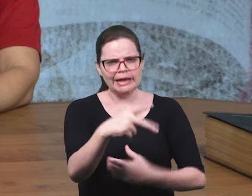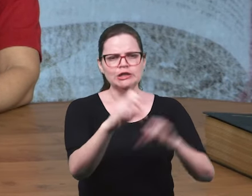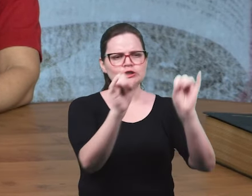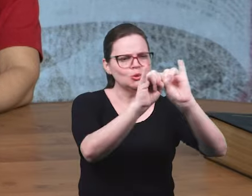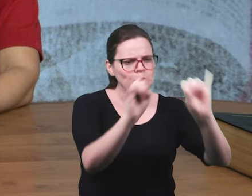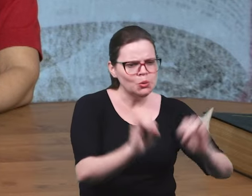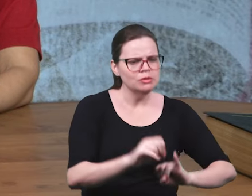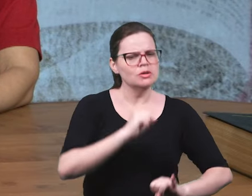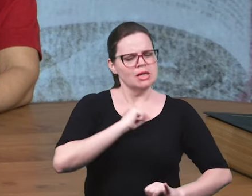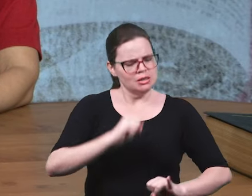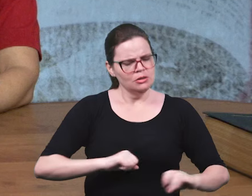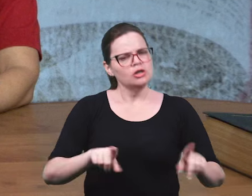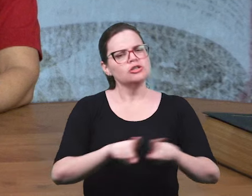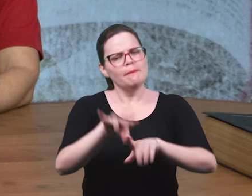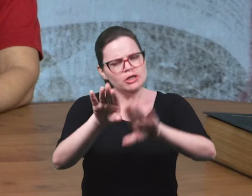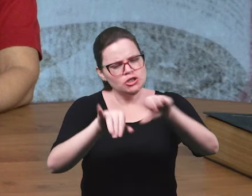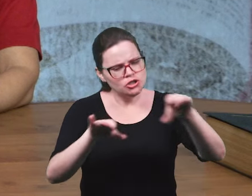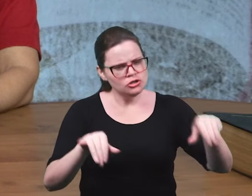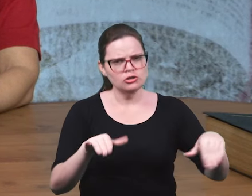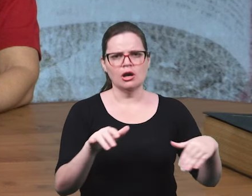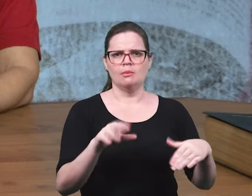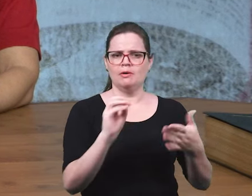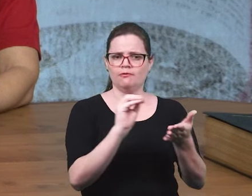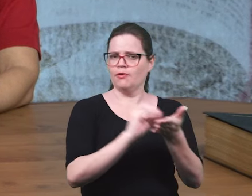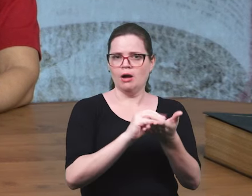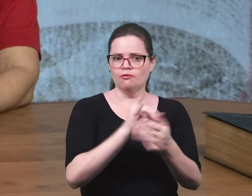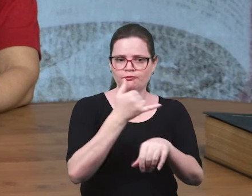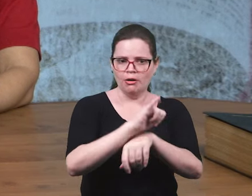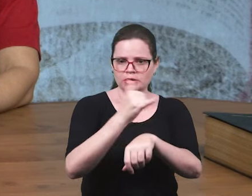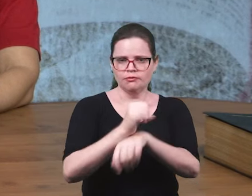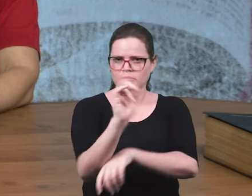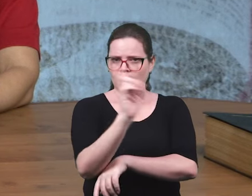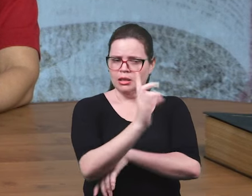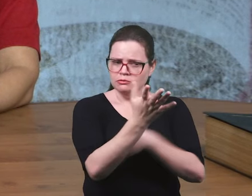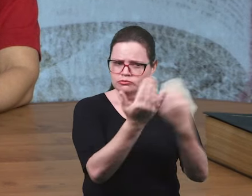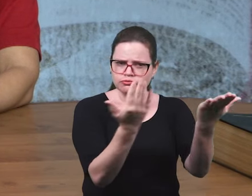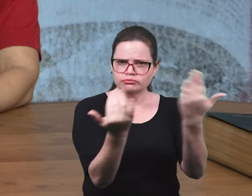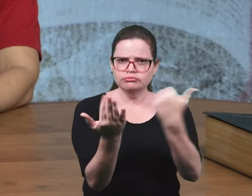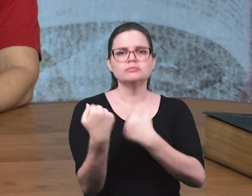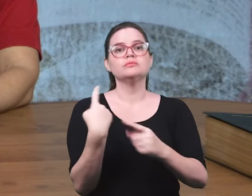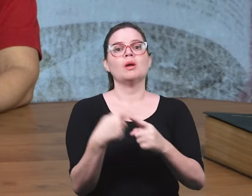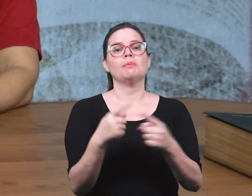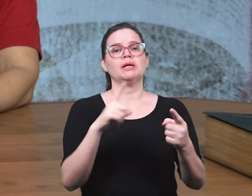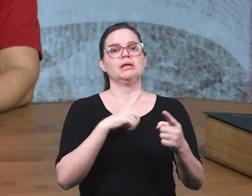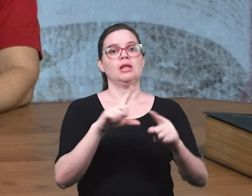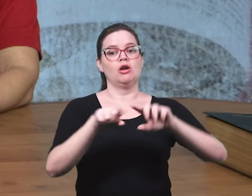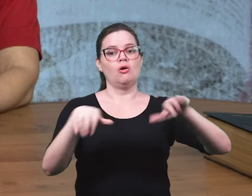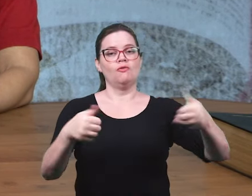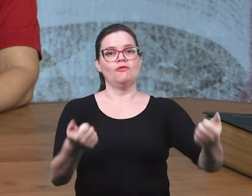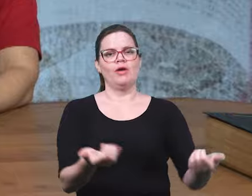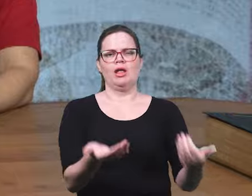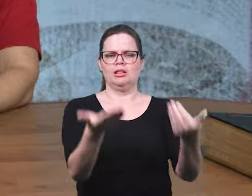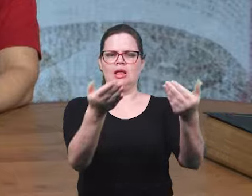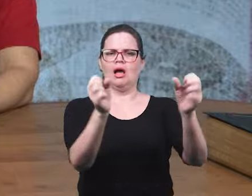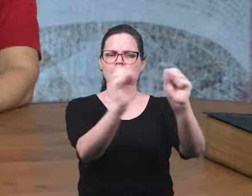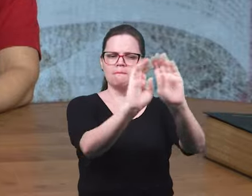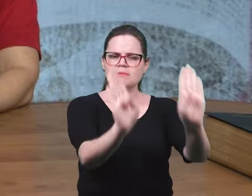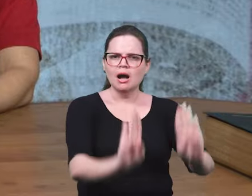seus sacerdotes. Não falte nenhum, porque tenho um grande sacrifício a fazer a